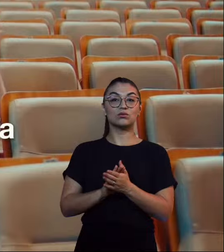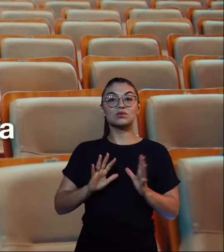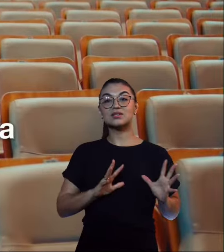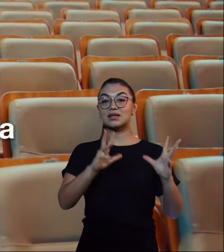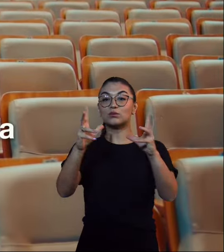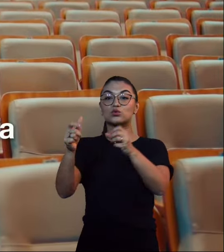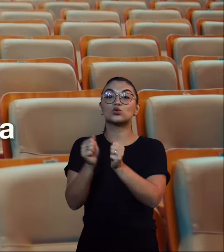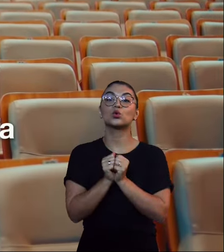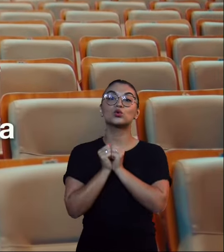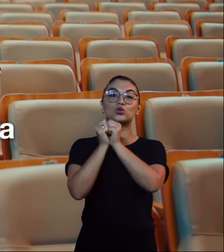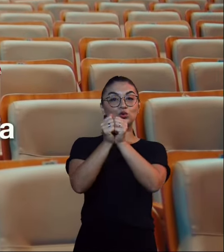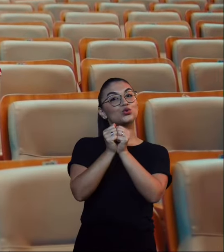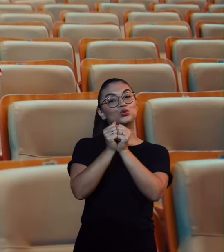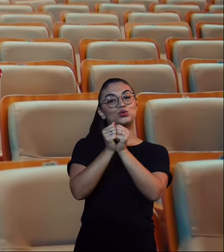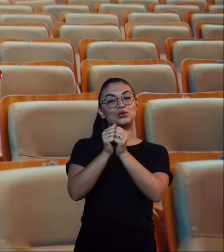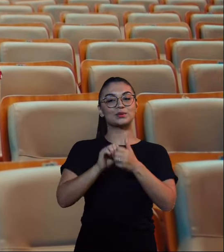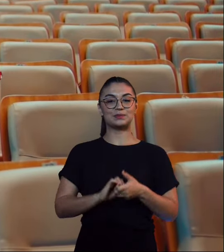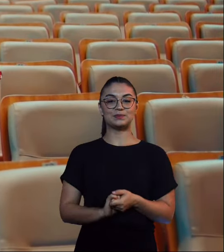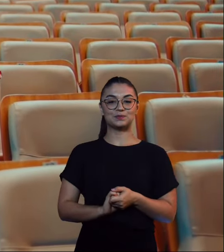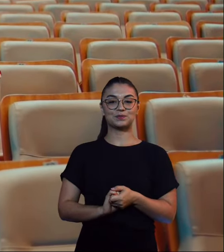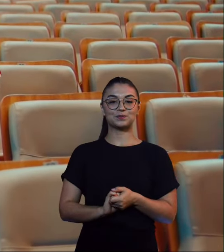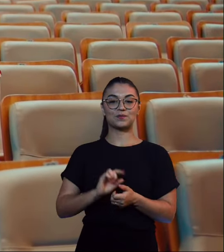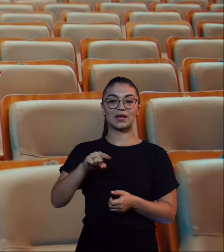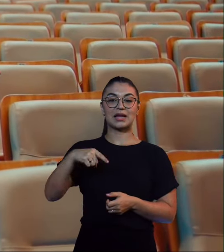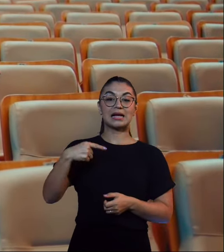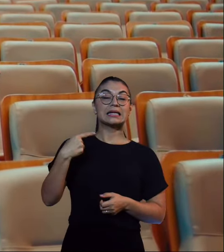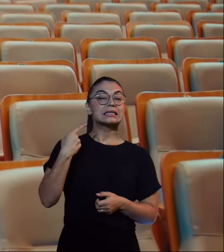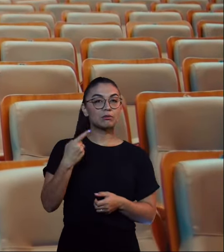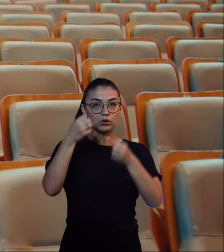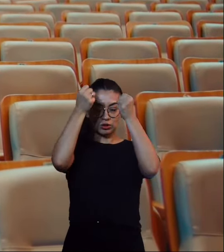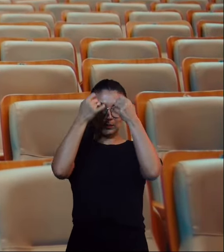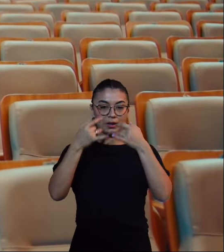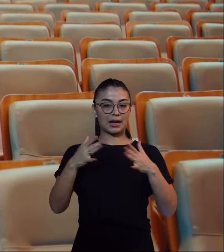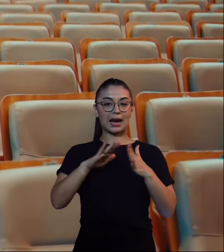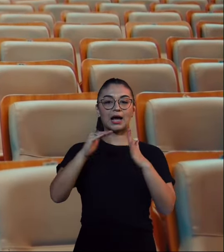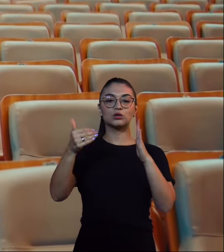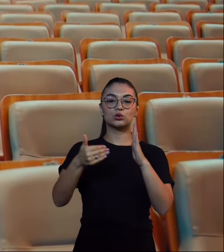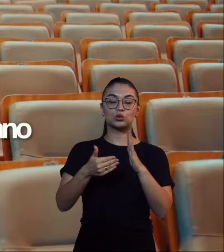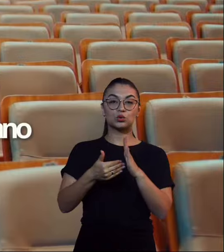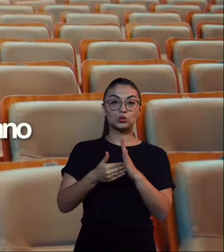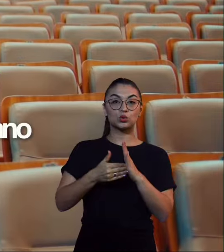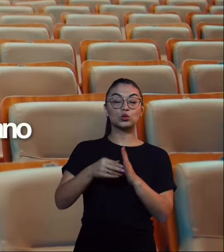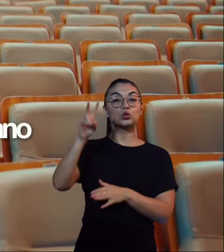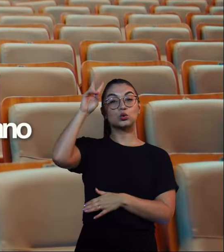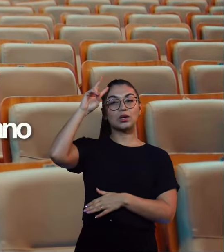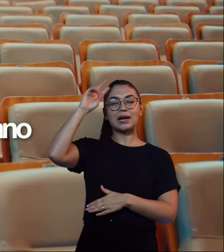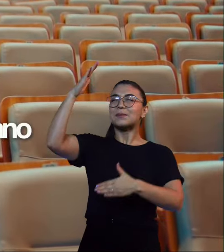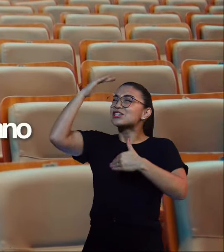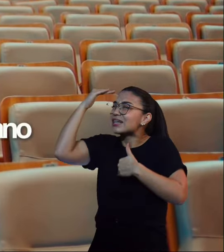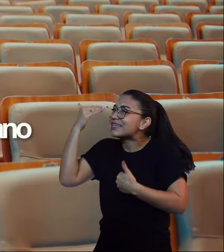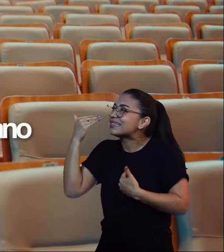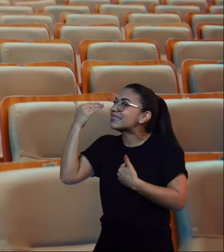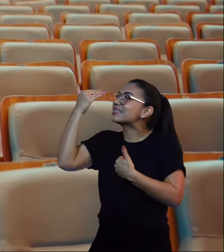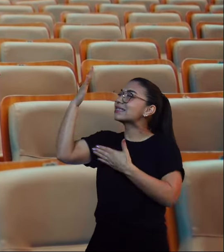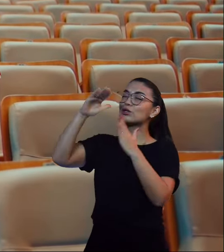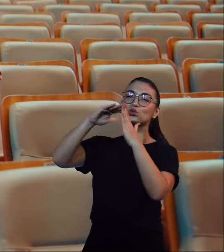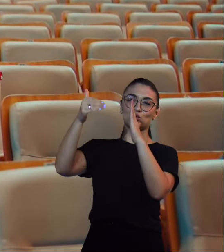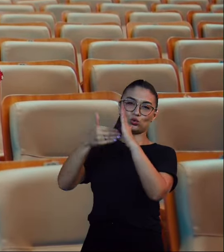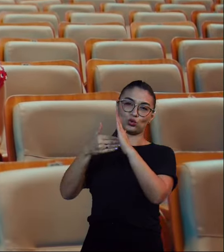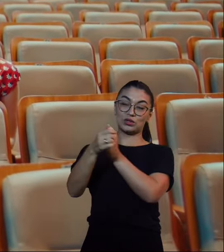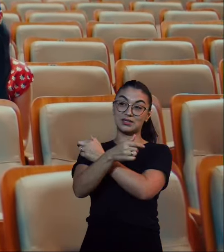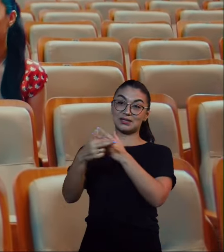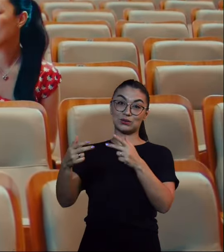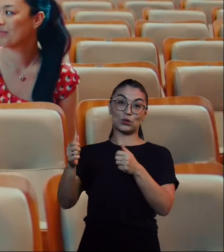também fazer parte de uma etária. Depois de falar tudo isso, lembra de ser grato por tudo que a gente viveu nesse ano, mas também